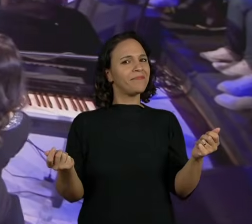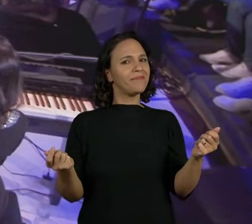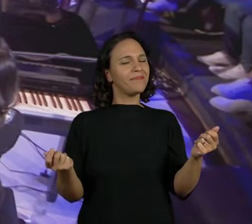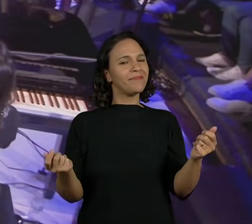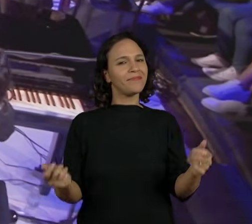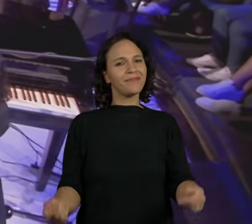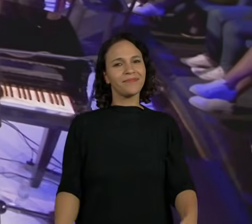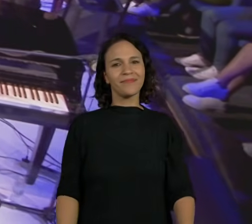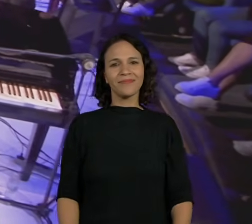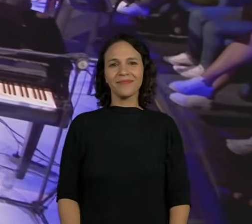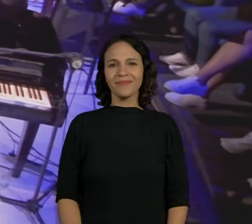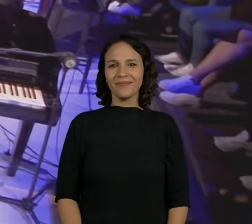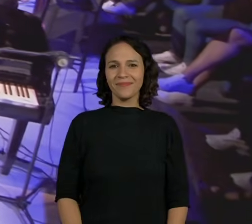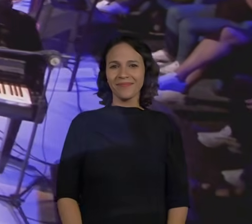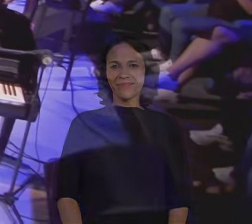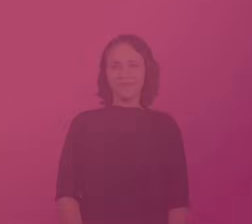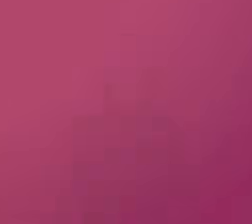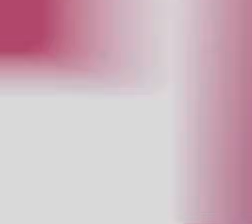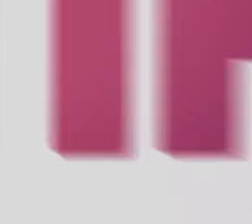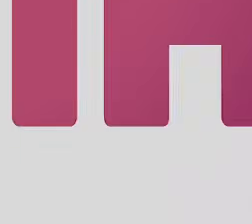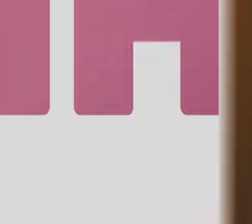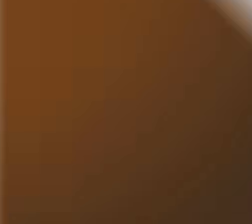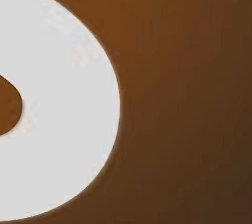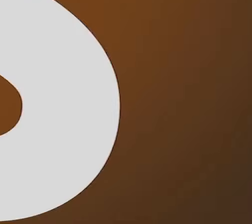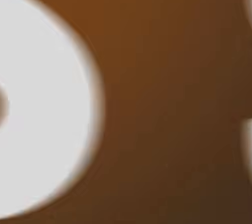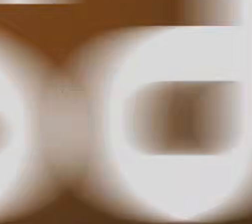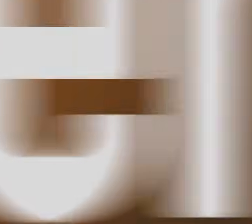vai passar.